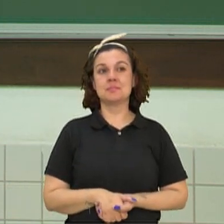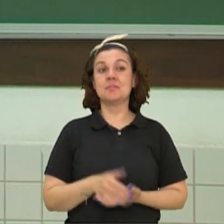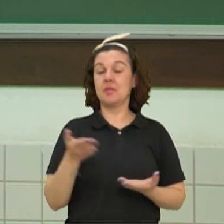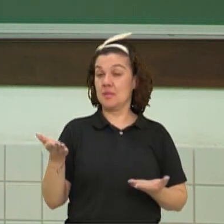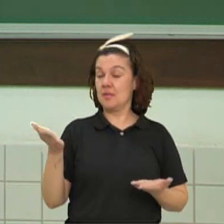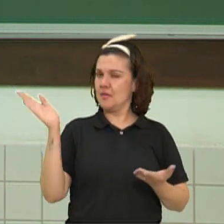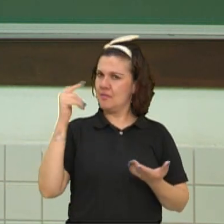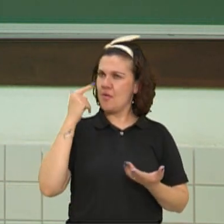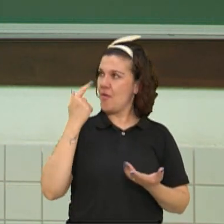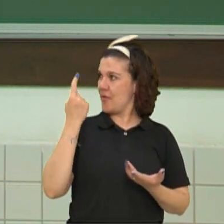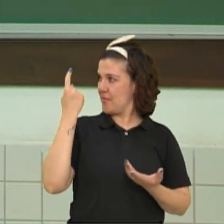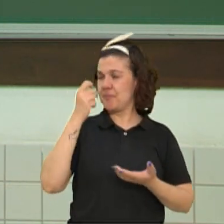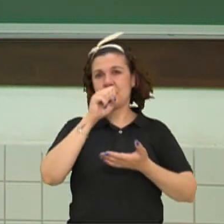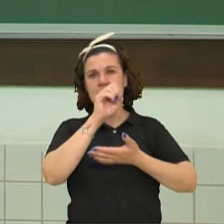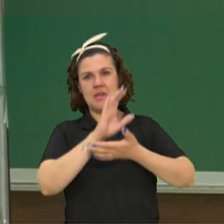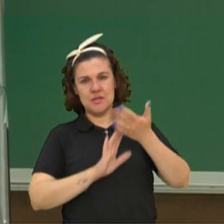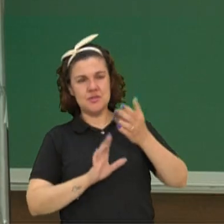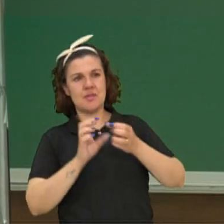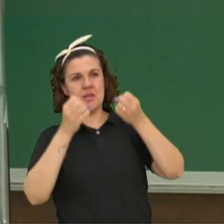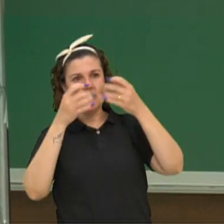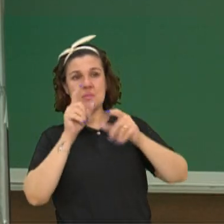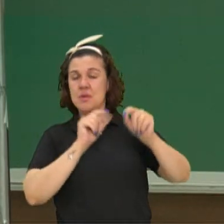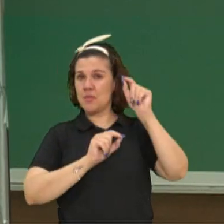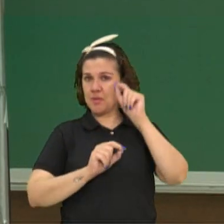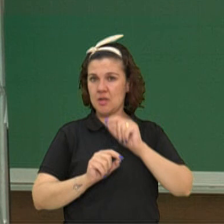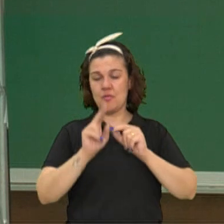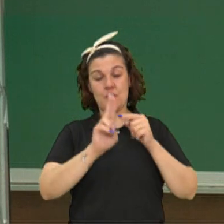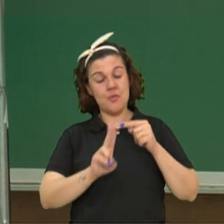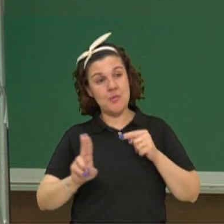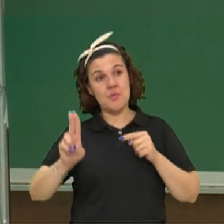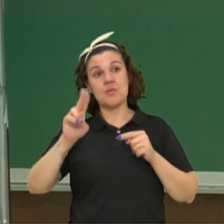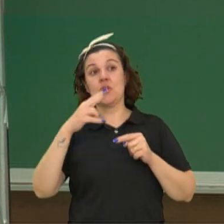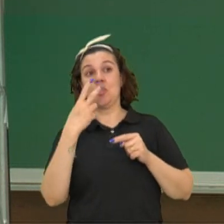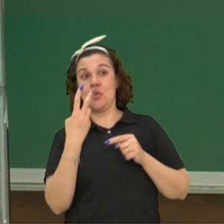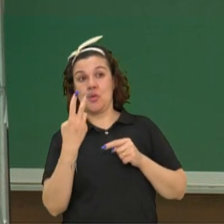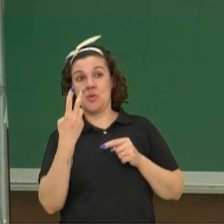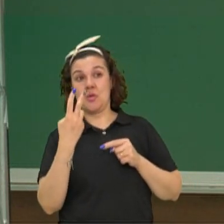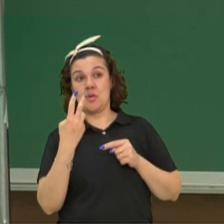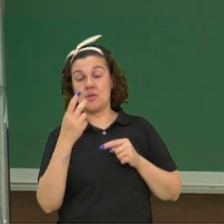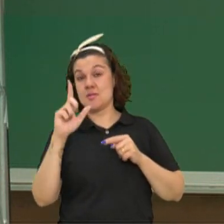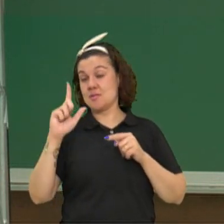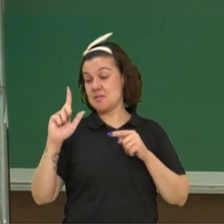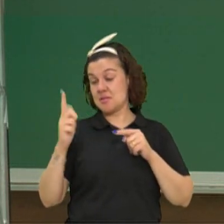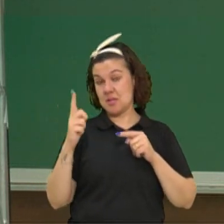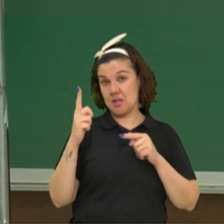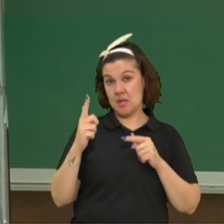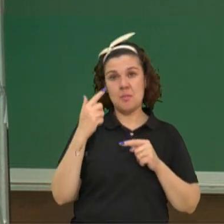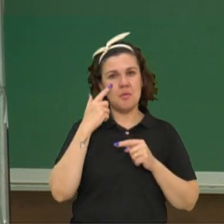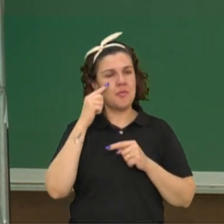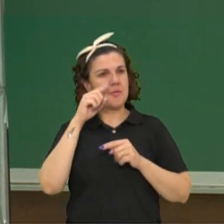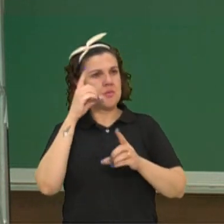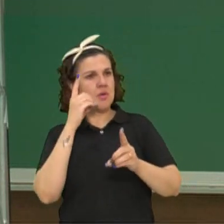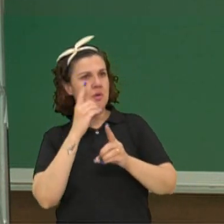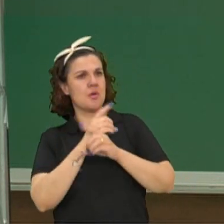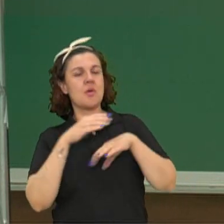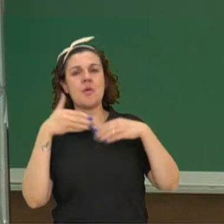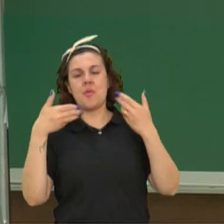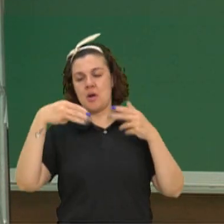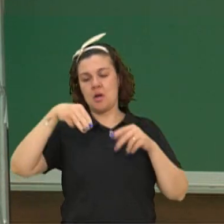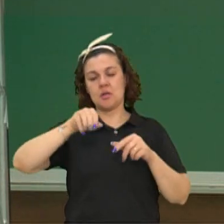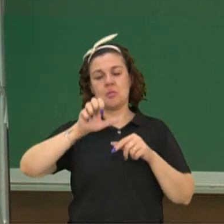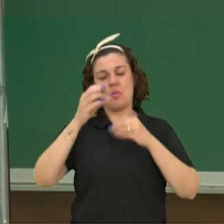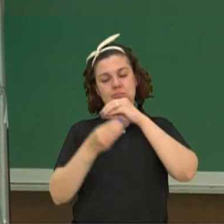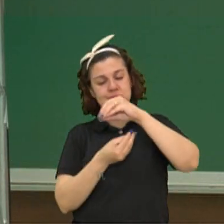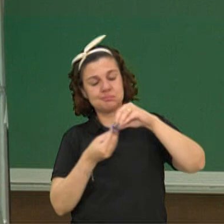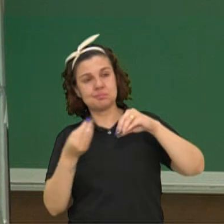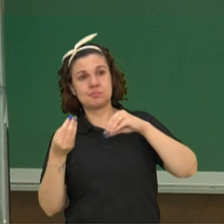Então vamos lá. O exercício fala o seguinte, que foram usados 2 gramas. Então vamos descobrir quantos mols